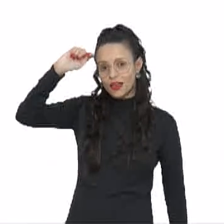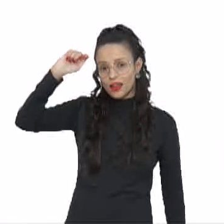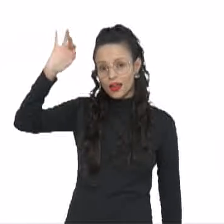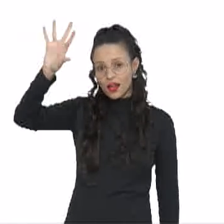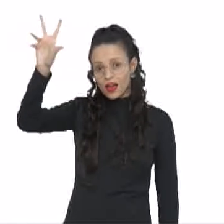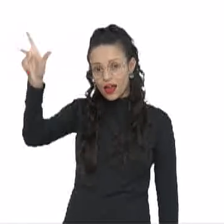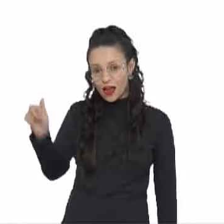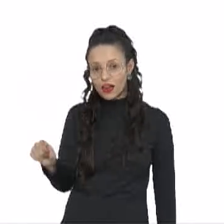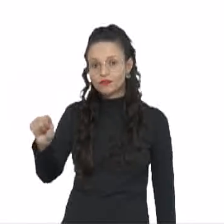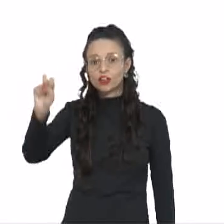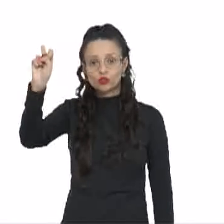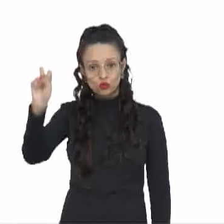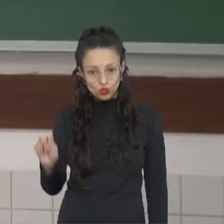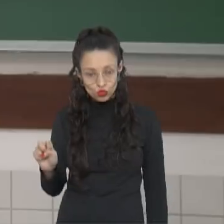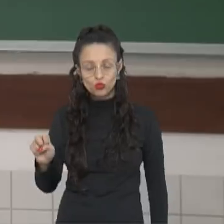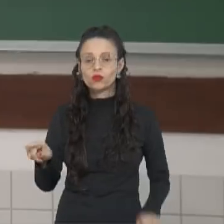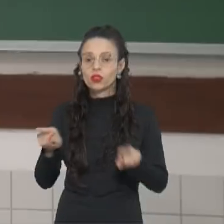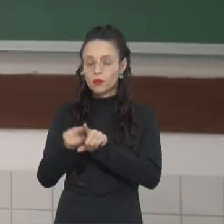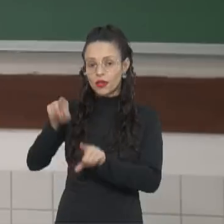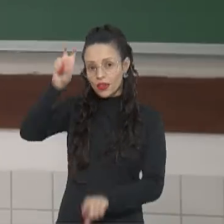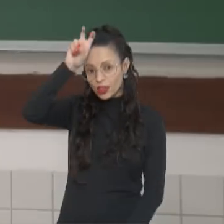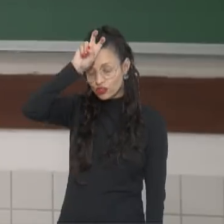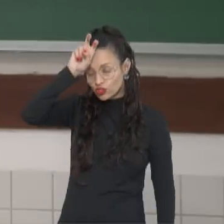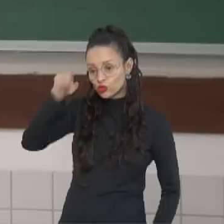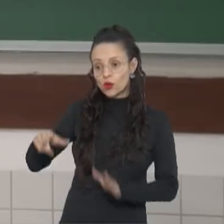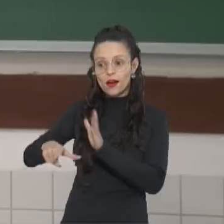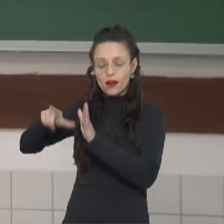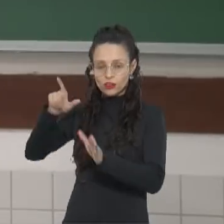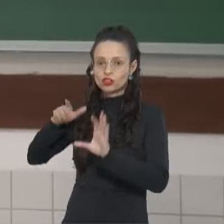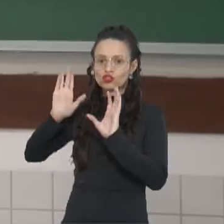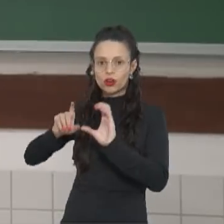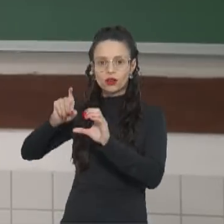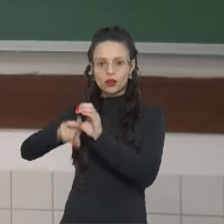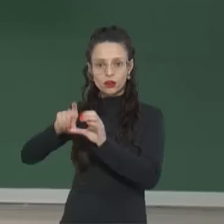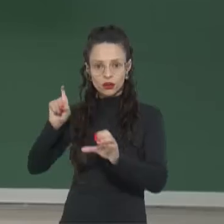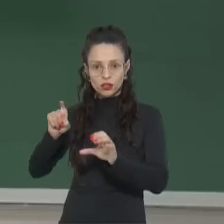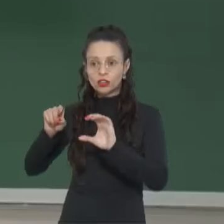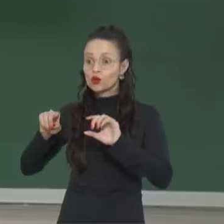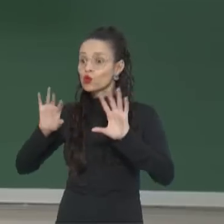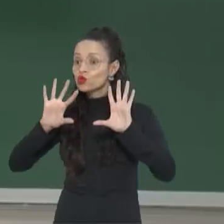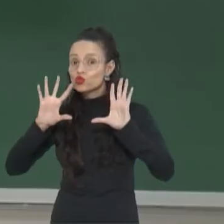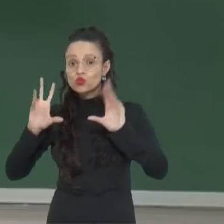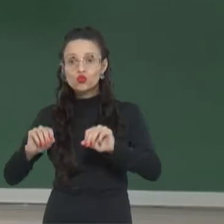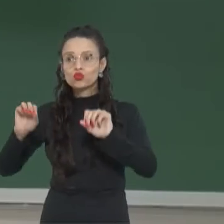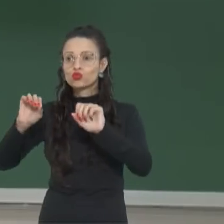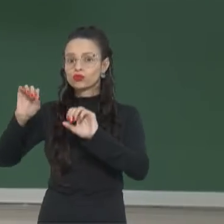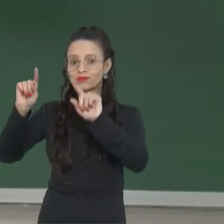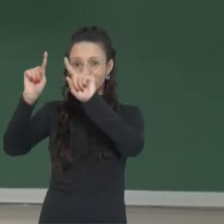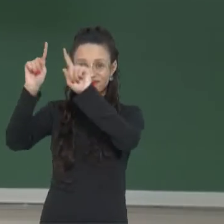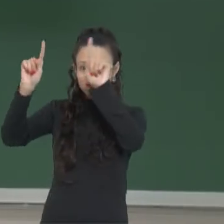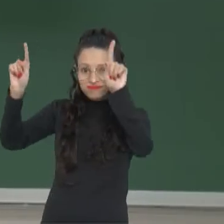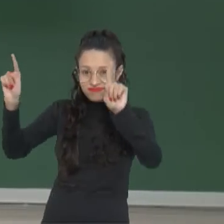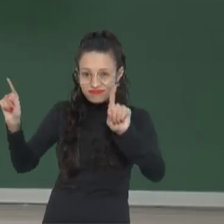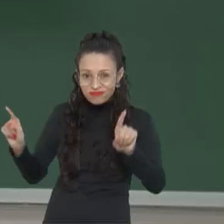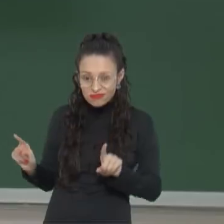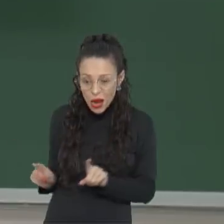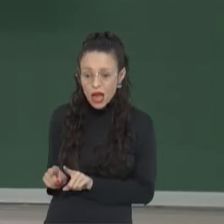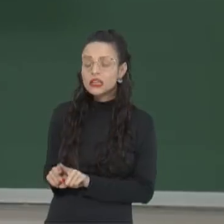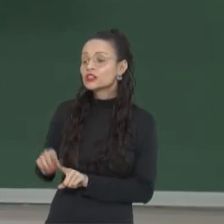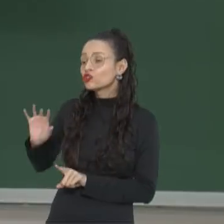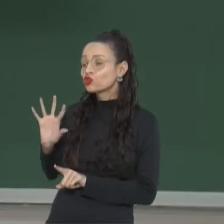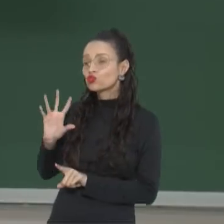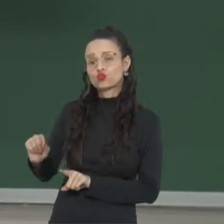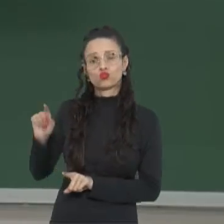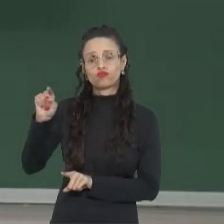da Segunda Guerra Mundial. O restante do continente africano era colônia ainda durante a Segunda Guerra Mundial.